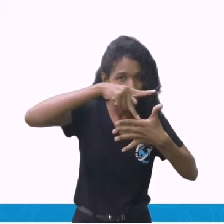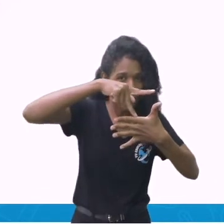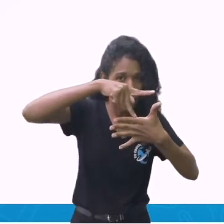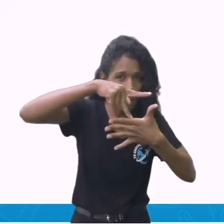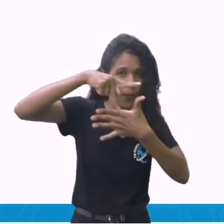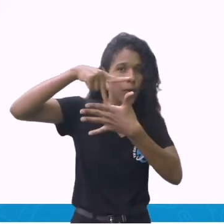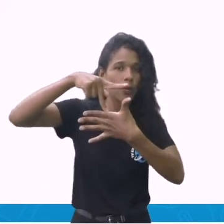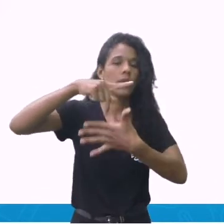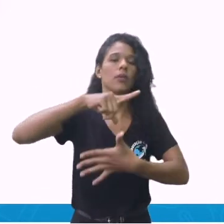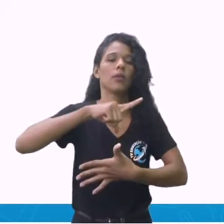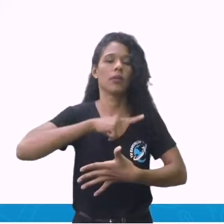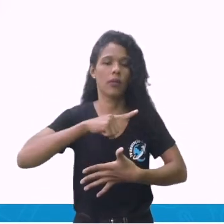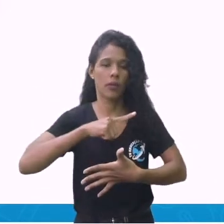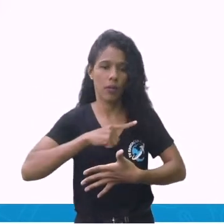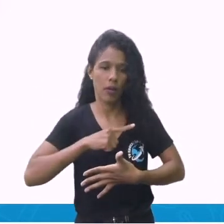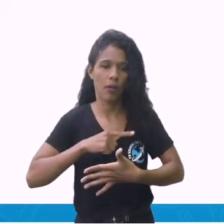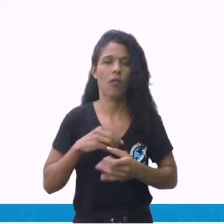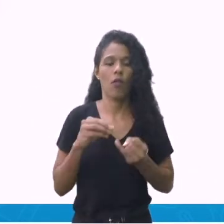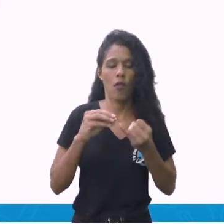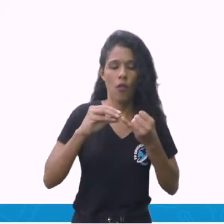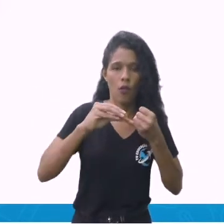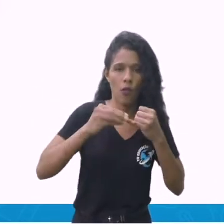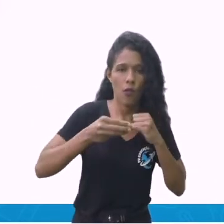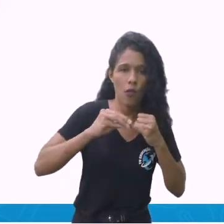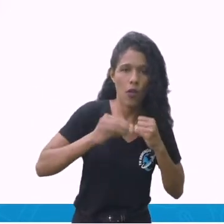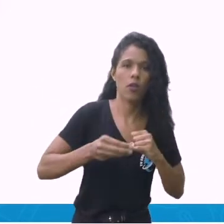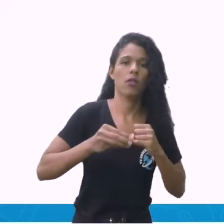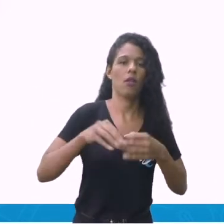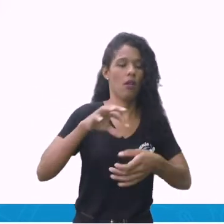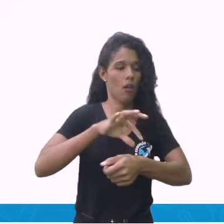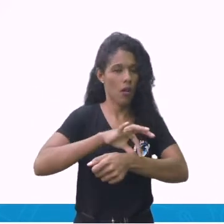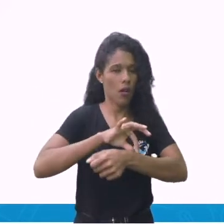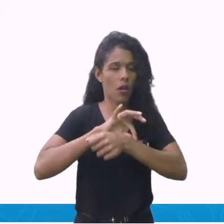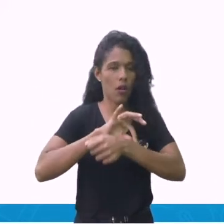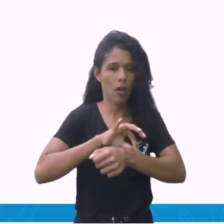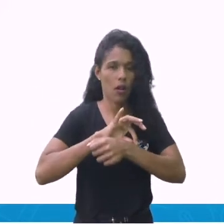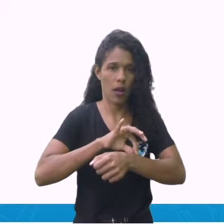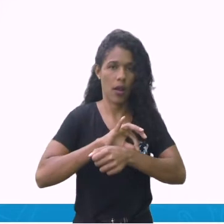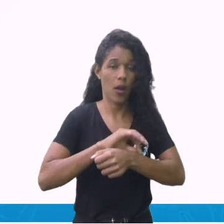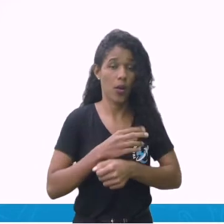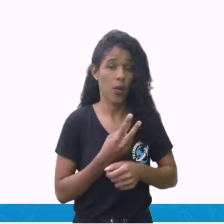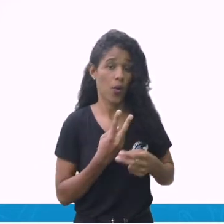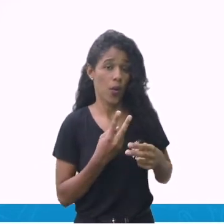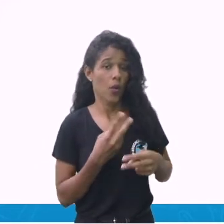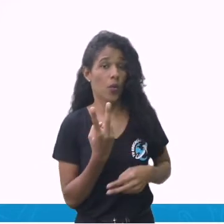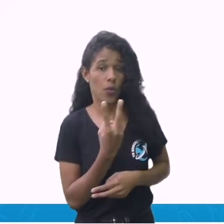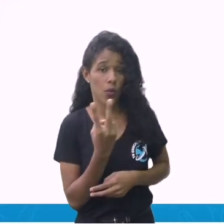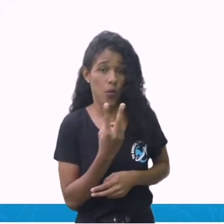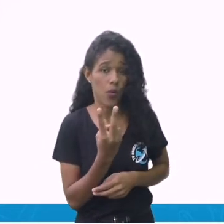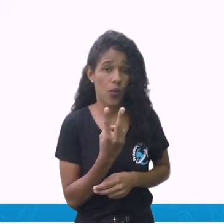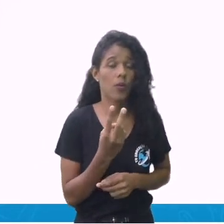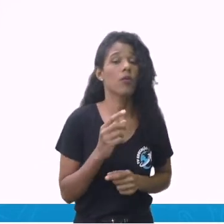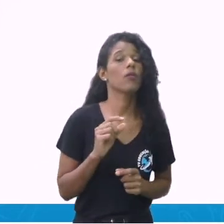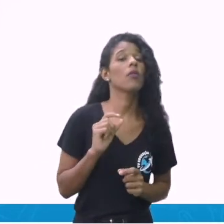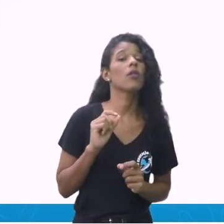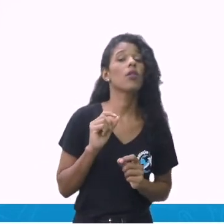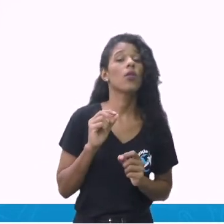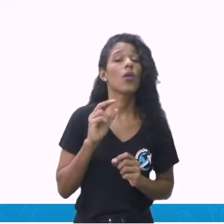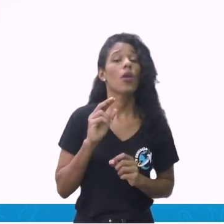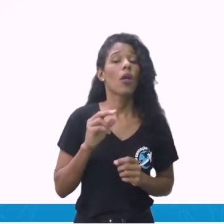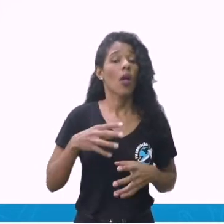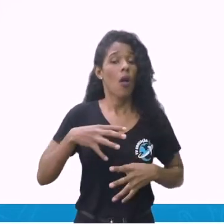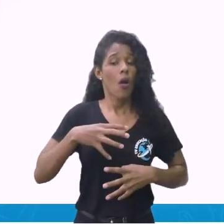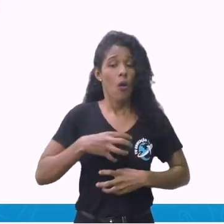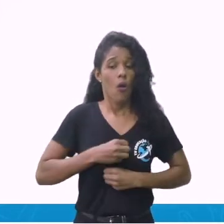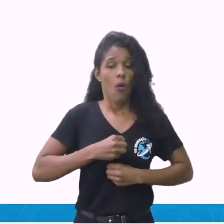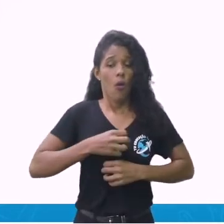a carne, e eles são chamados de construtores, porque eles ajudam aí a compor diversas estruturas